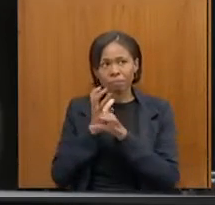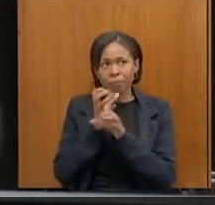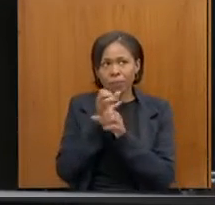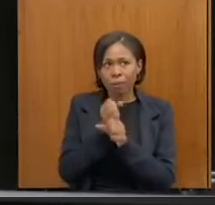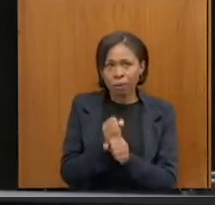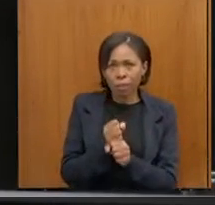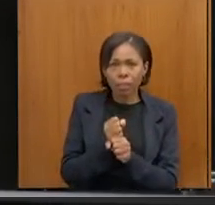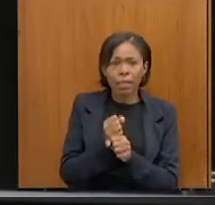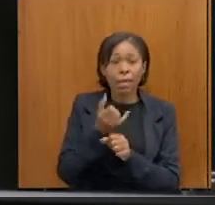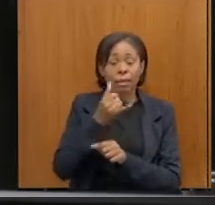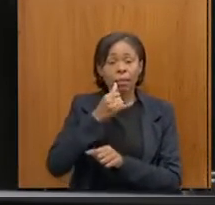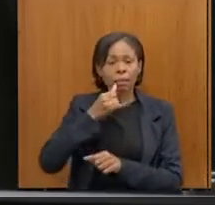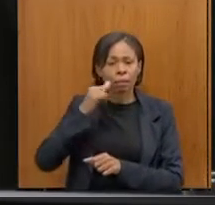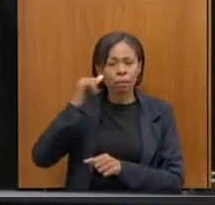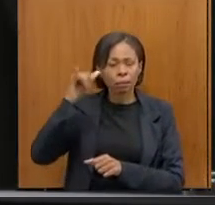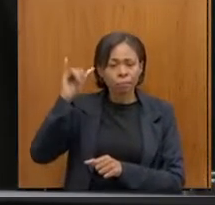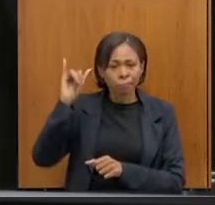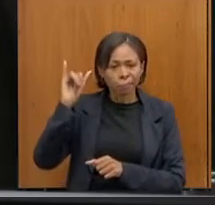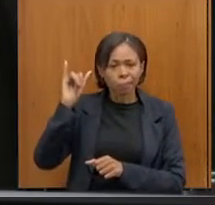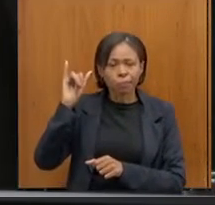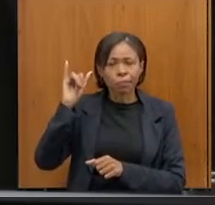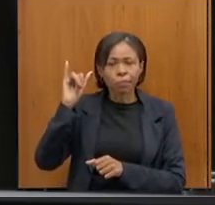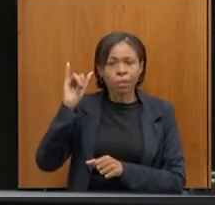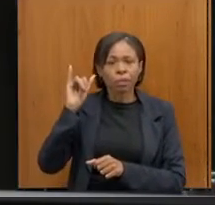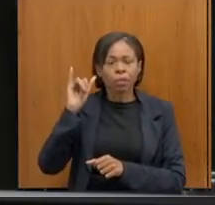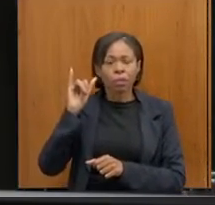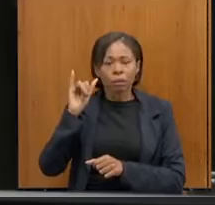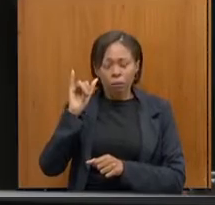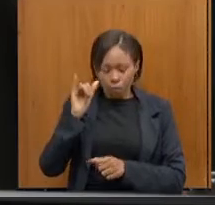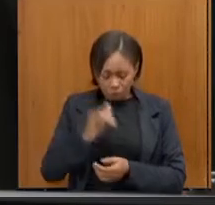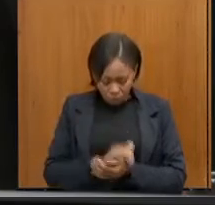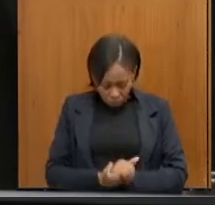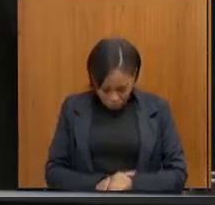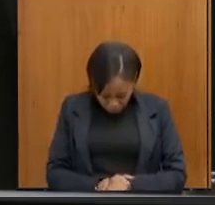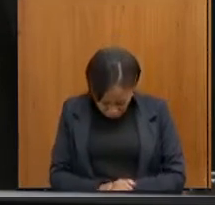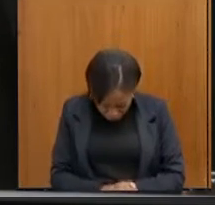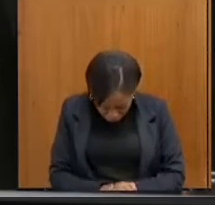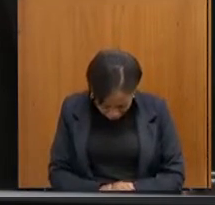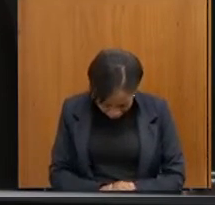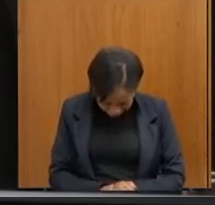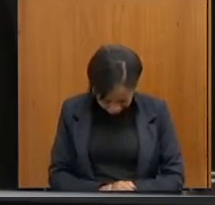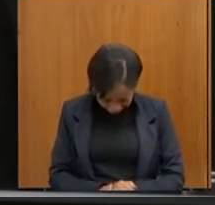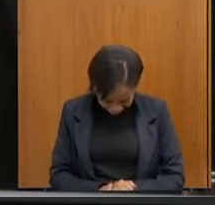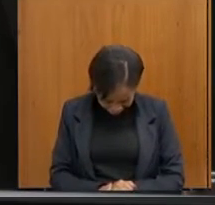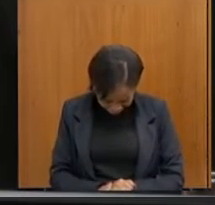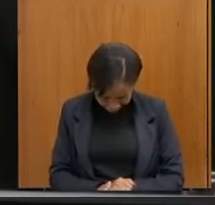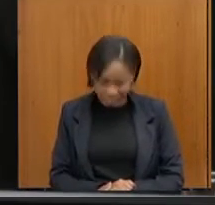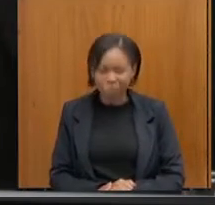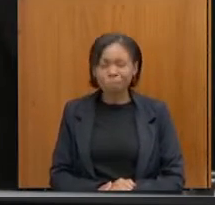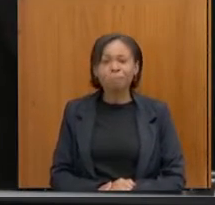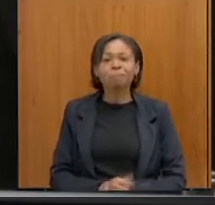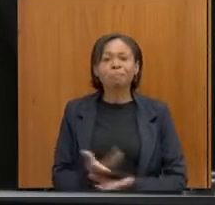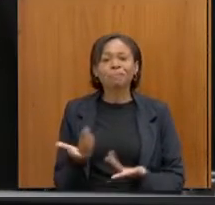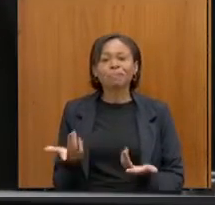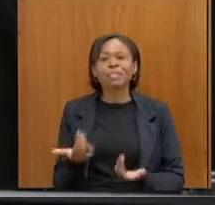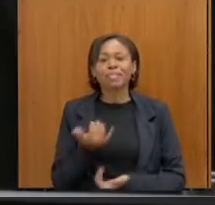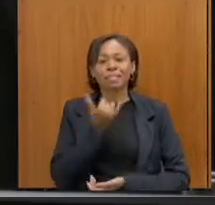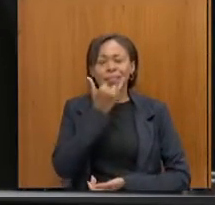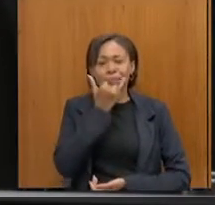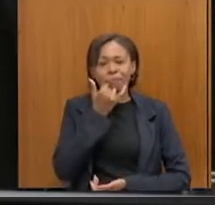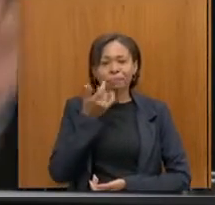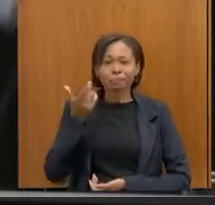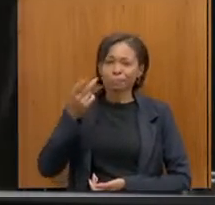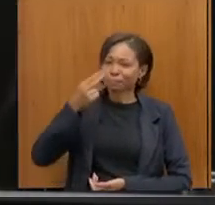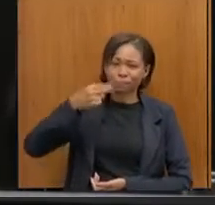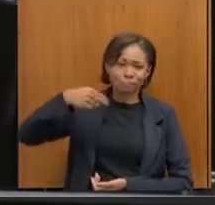fotovoltaica que estão longe é envia de instalação e implementação majoritariamente no